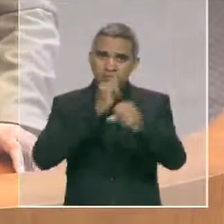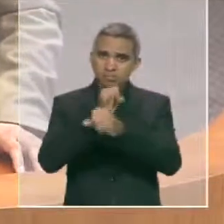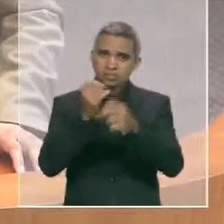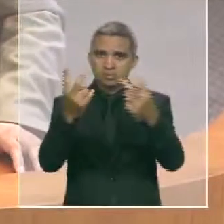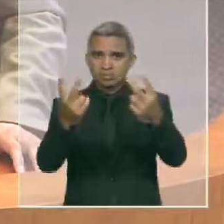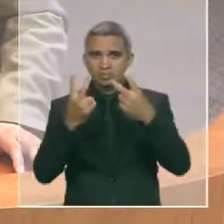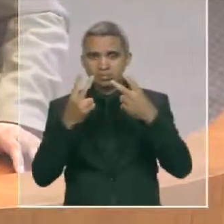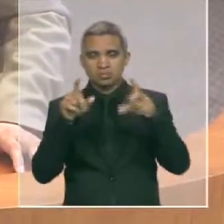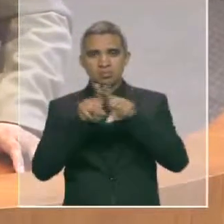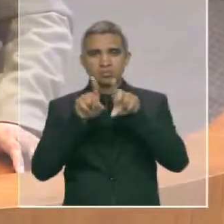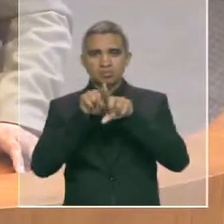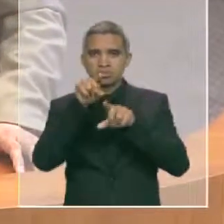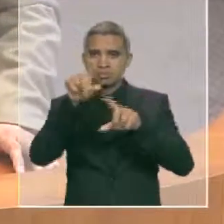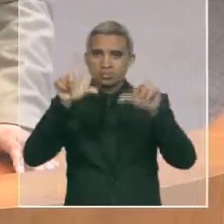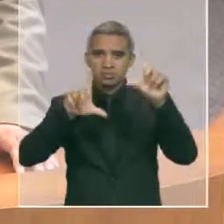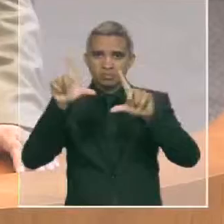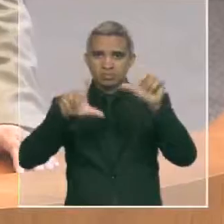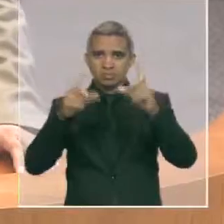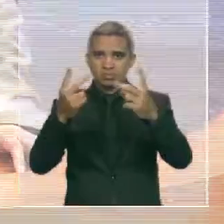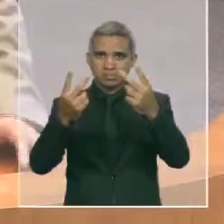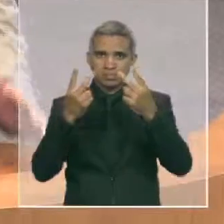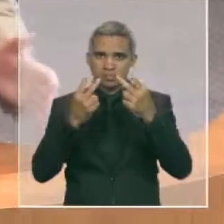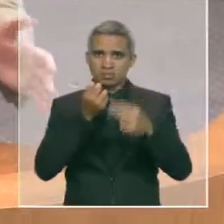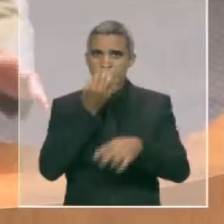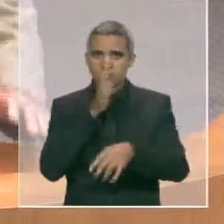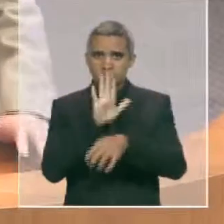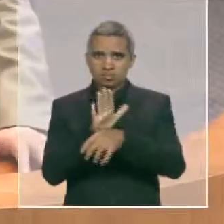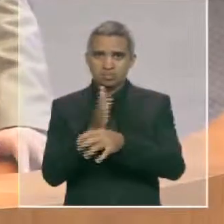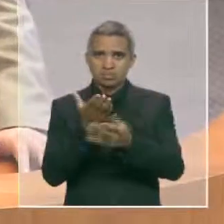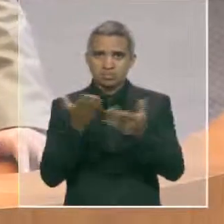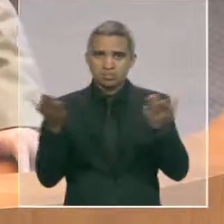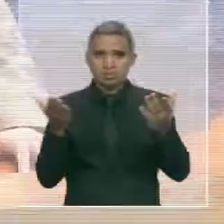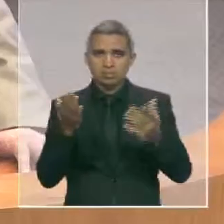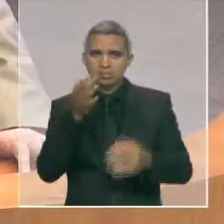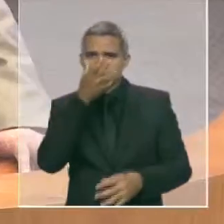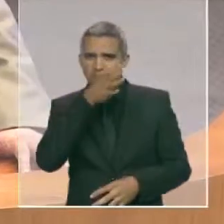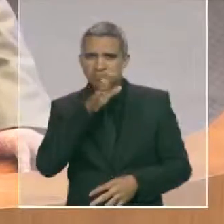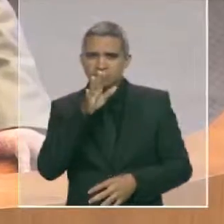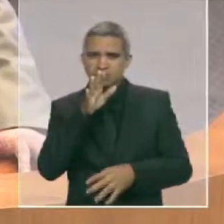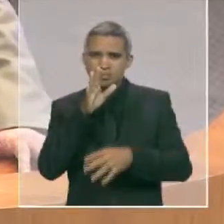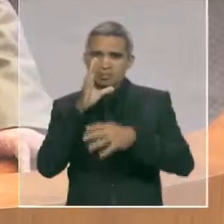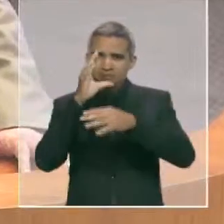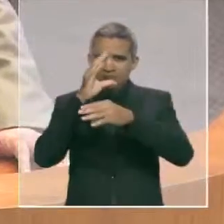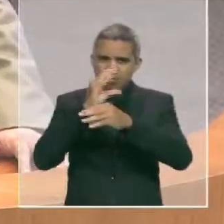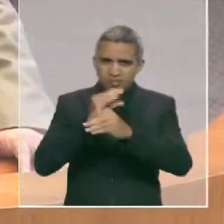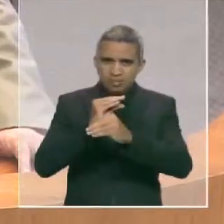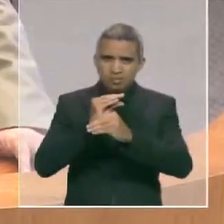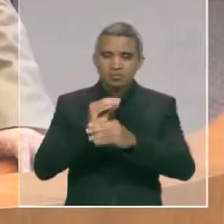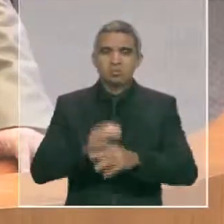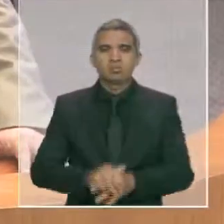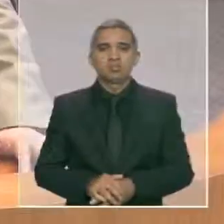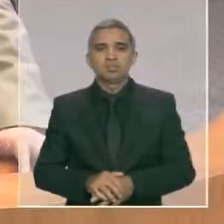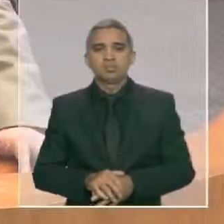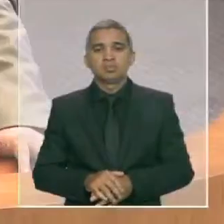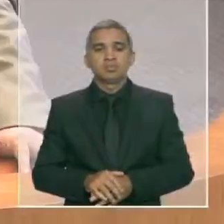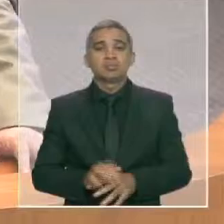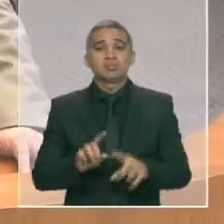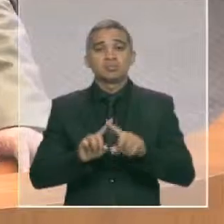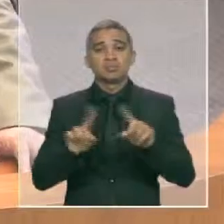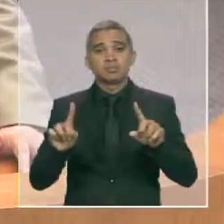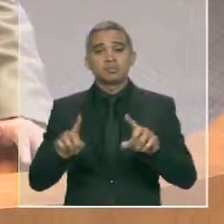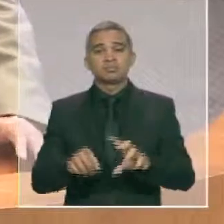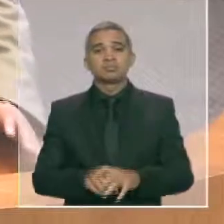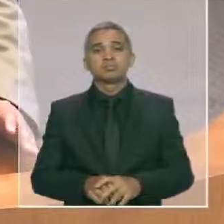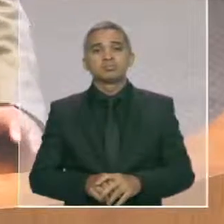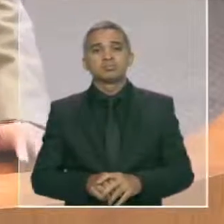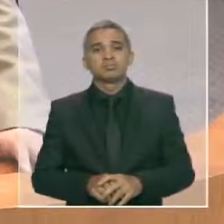acompanham. Nosso cordial boa tarde, já praticamente noite, mas quero aqui fazer